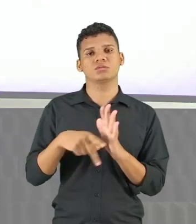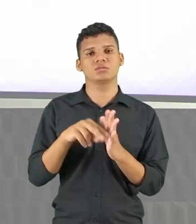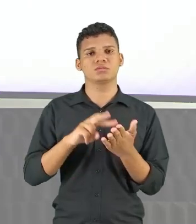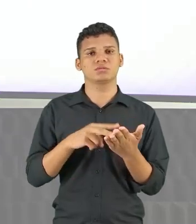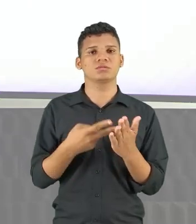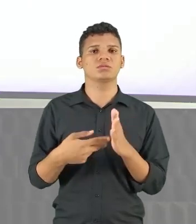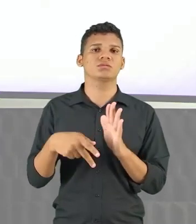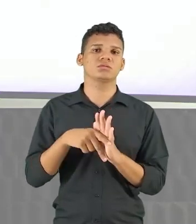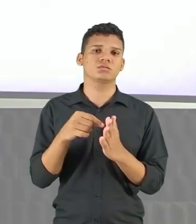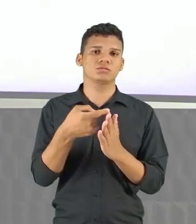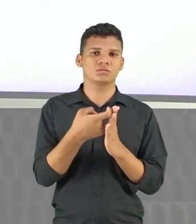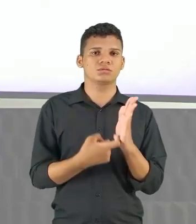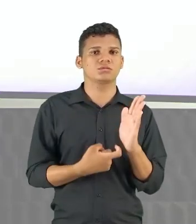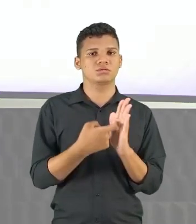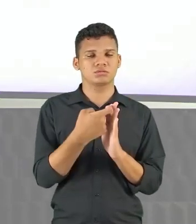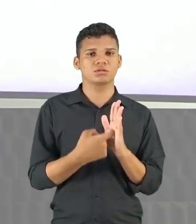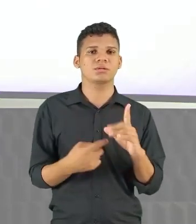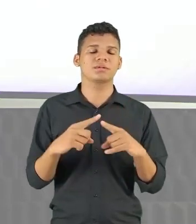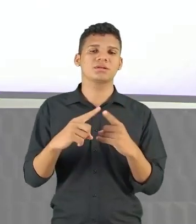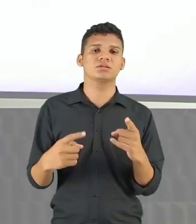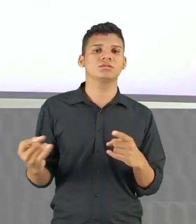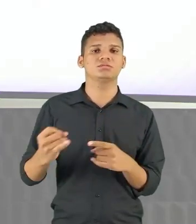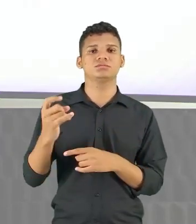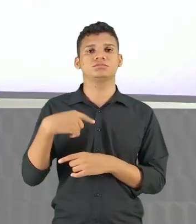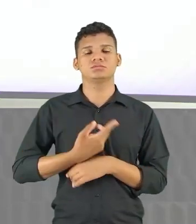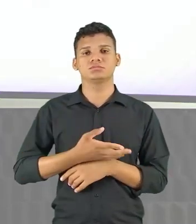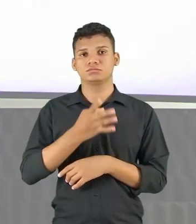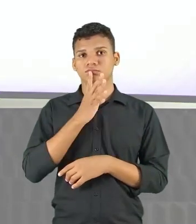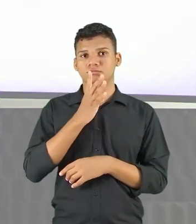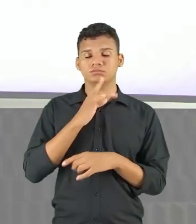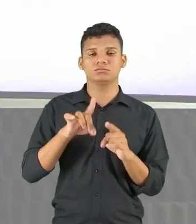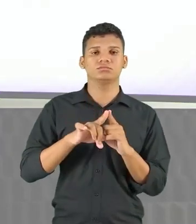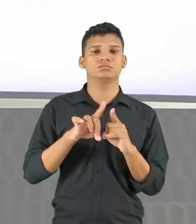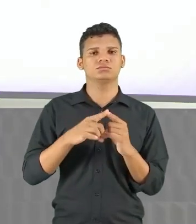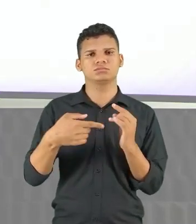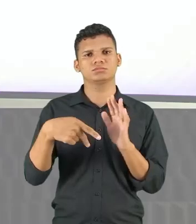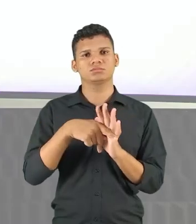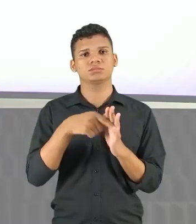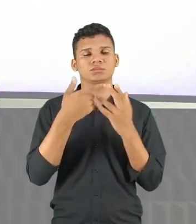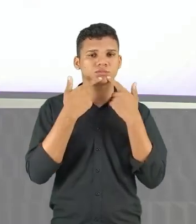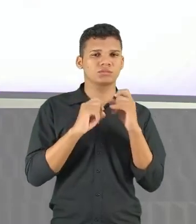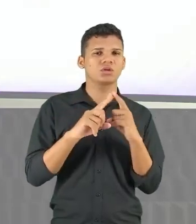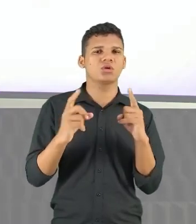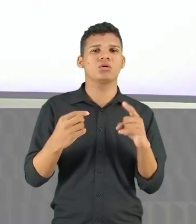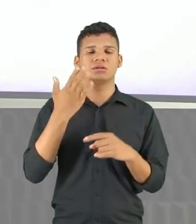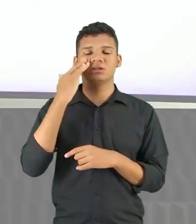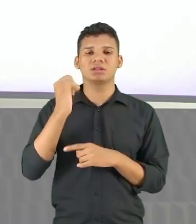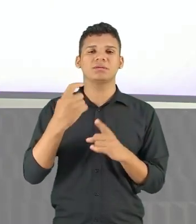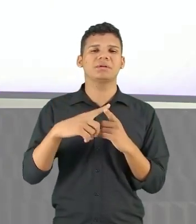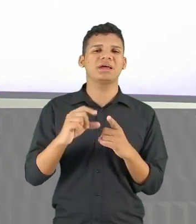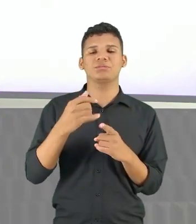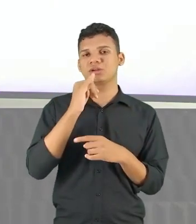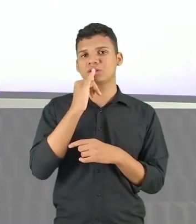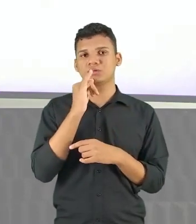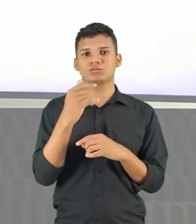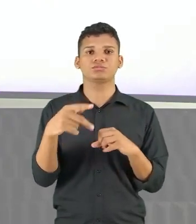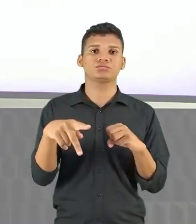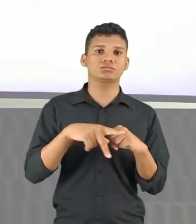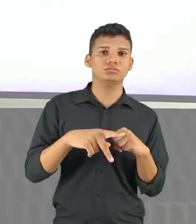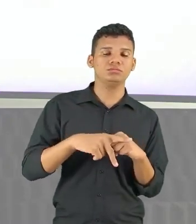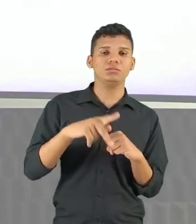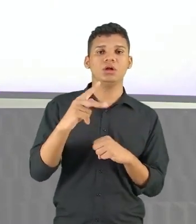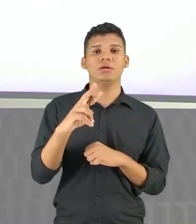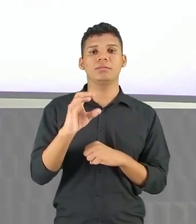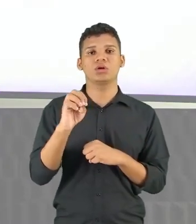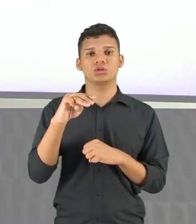interpretação textual. Por isso que é importante a gente reconhecer esses recursos linguísticos, não para saber decorar o que é uma conjunção, o que é um pronome. Não,